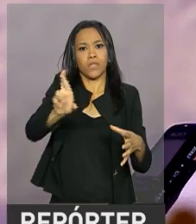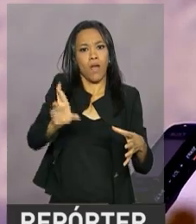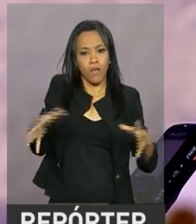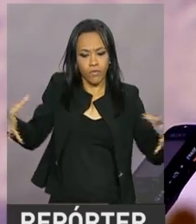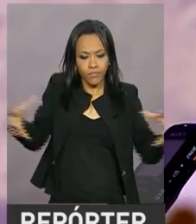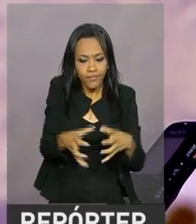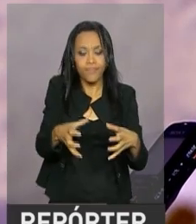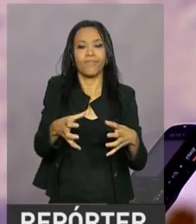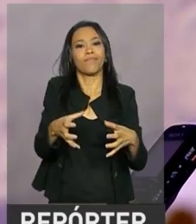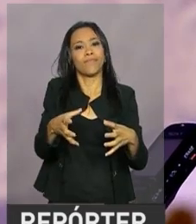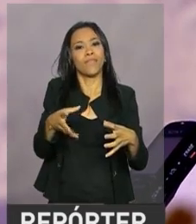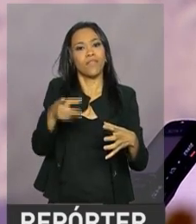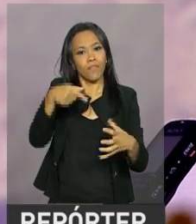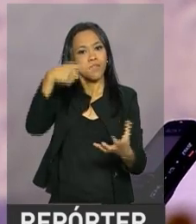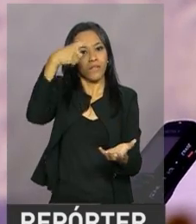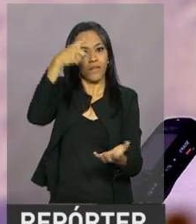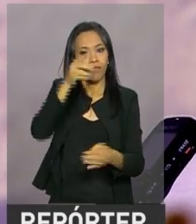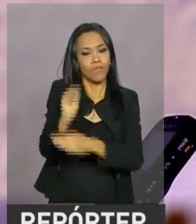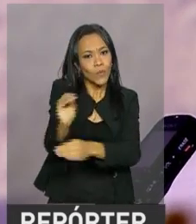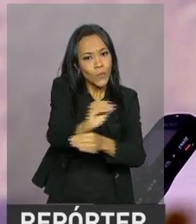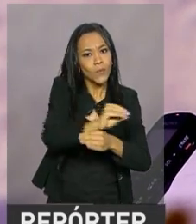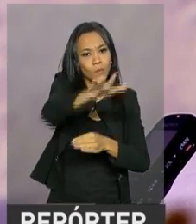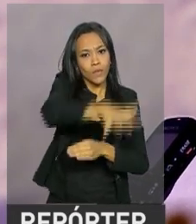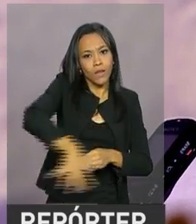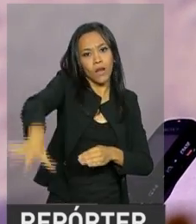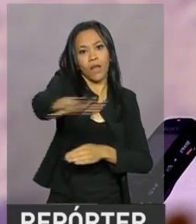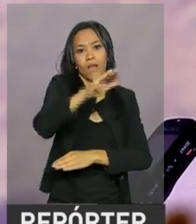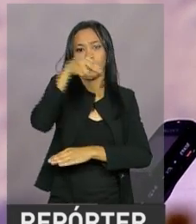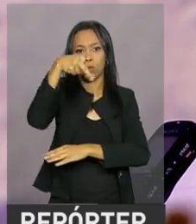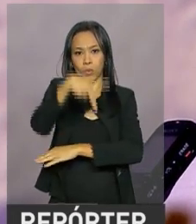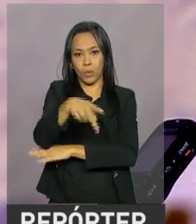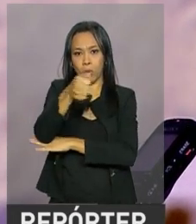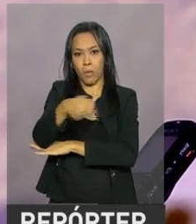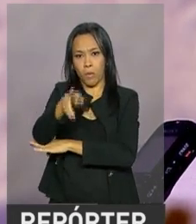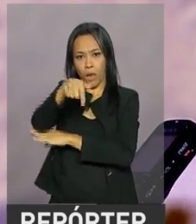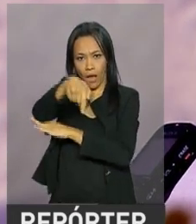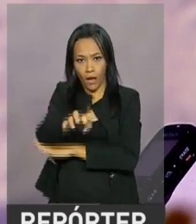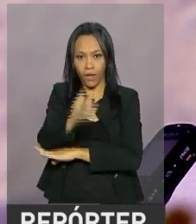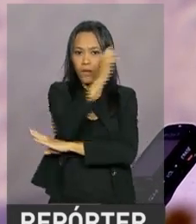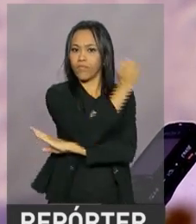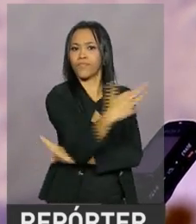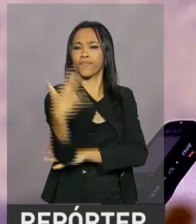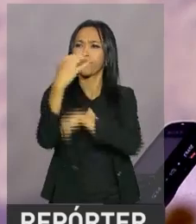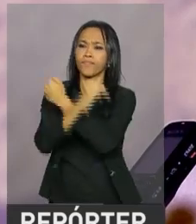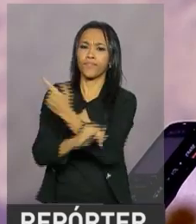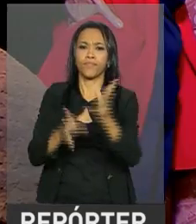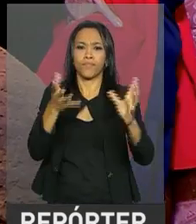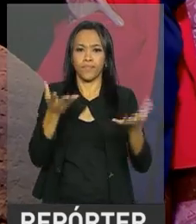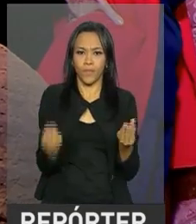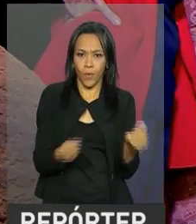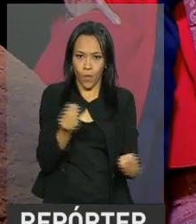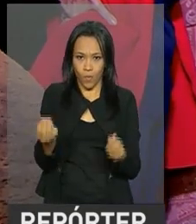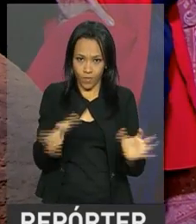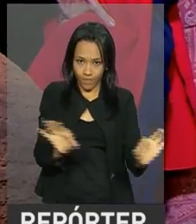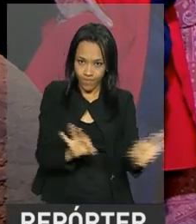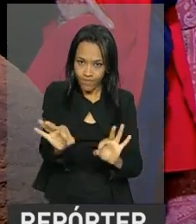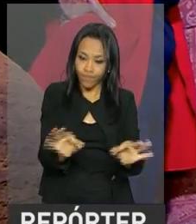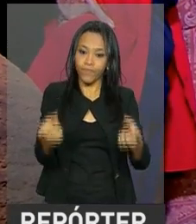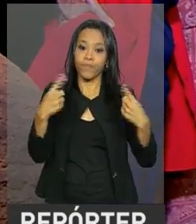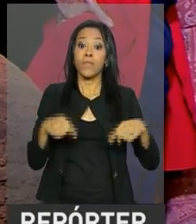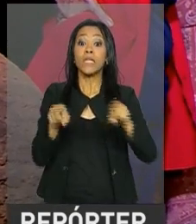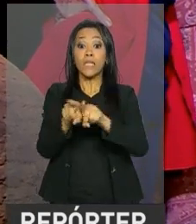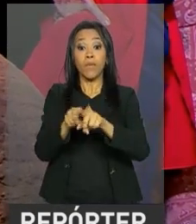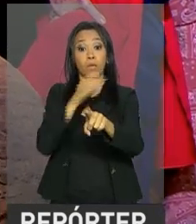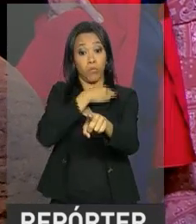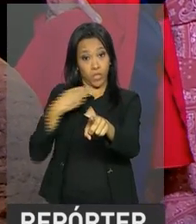parque da capivara aqui presentes e sabendo das necessidades e atuando para enfrentá-las o ministro da cultura também